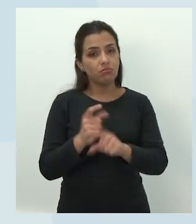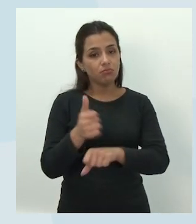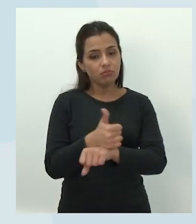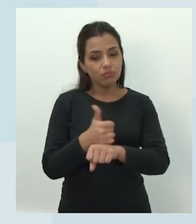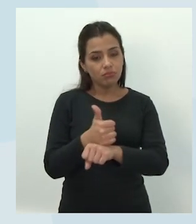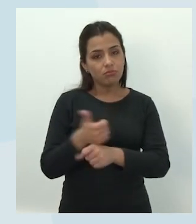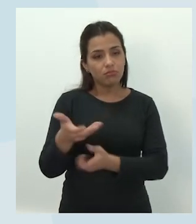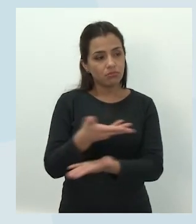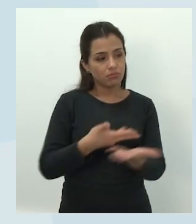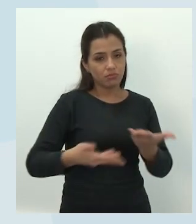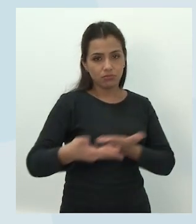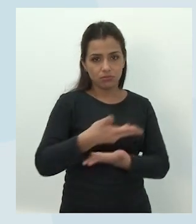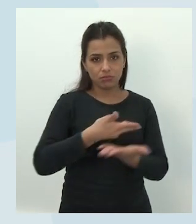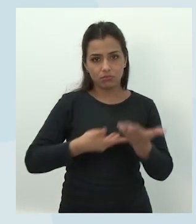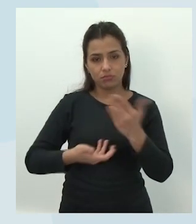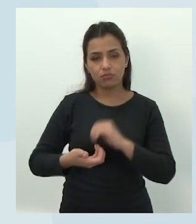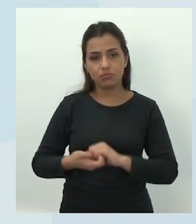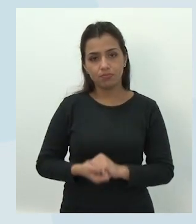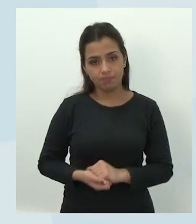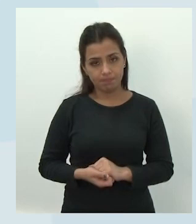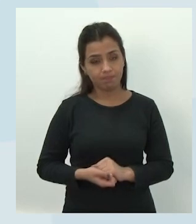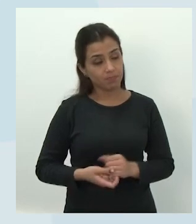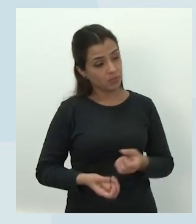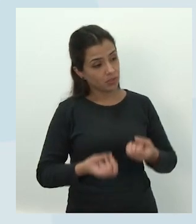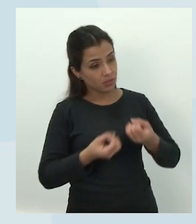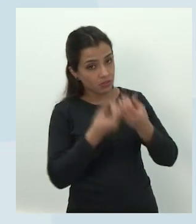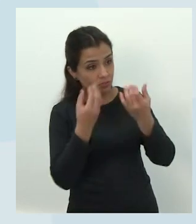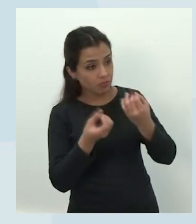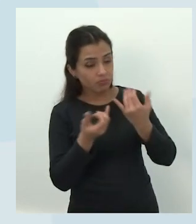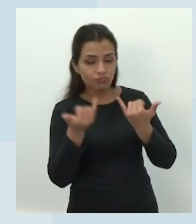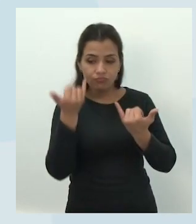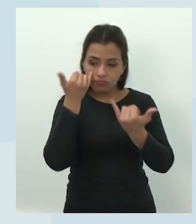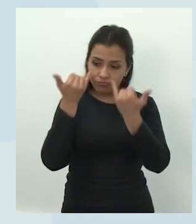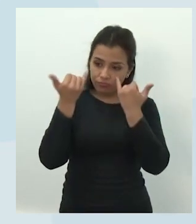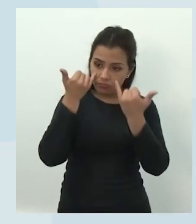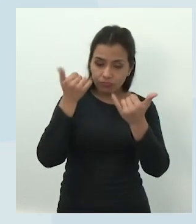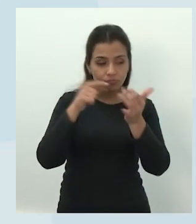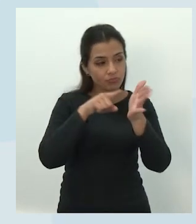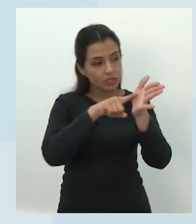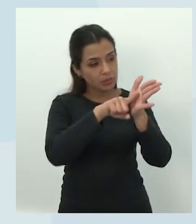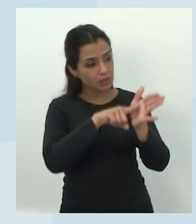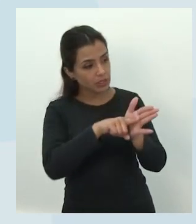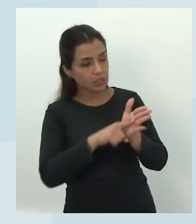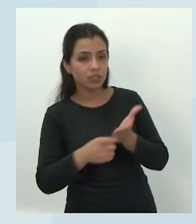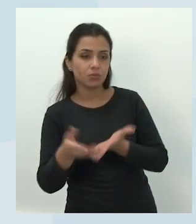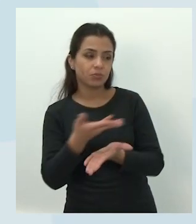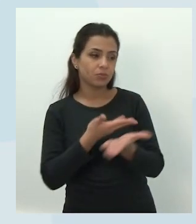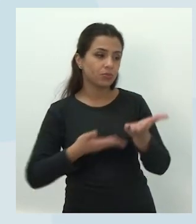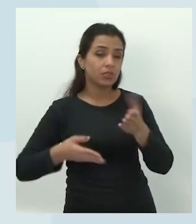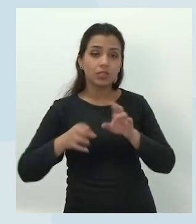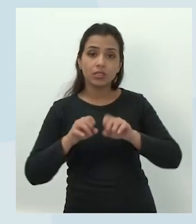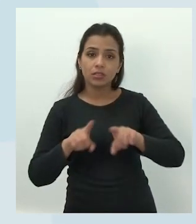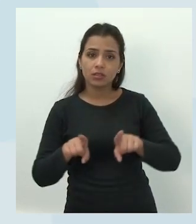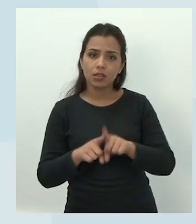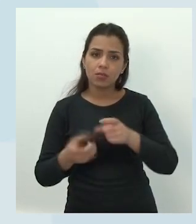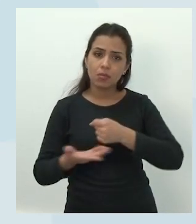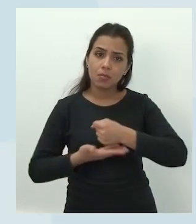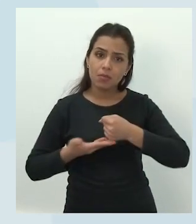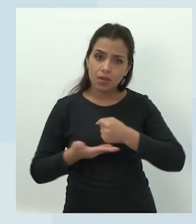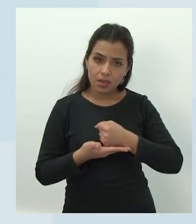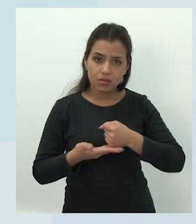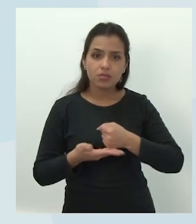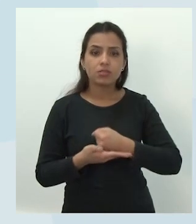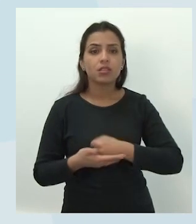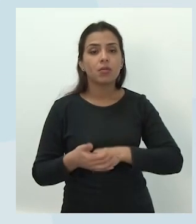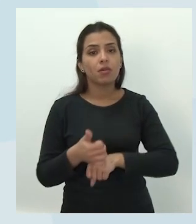como produtores e animadores, para troca de informações, pesquisa, divulgação de suas obras e até mesmo ensino básico de meandros de seu ofício para o